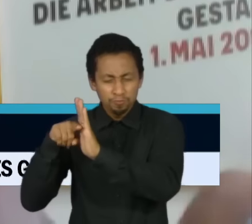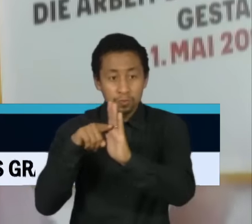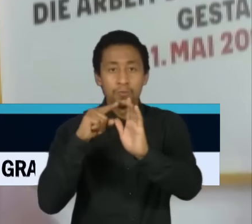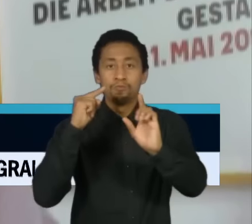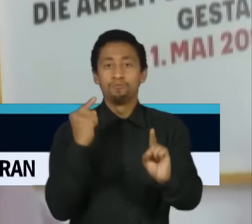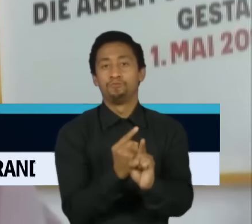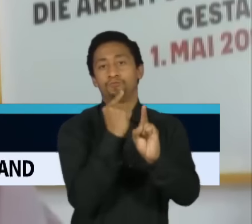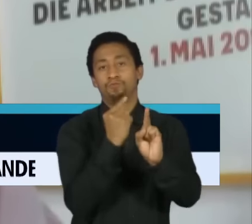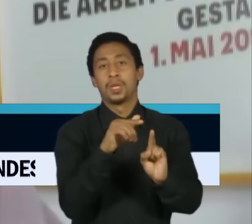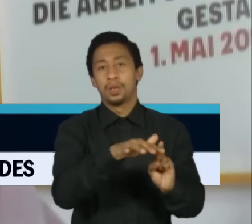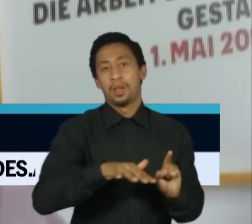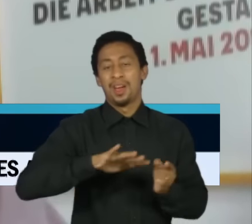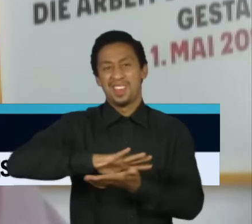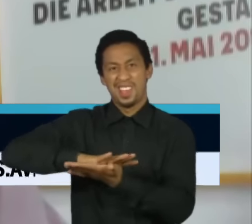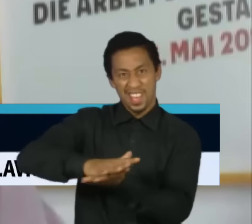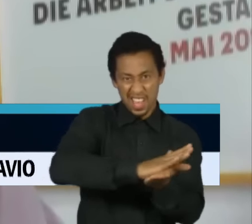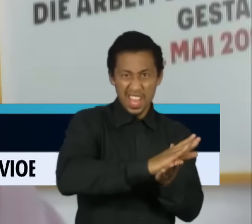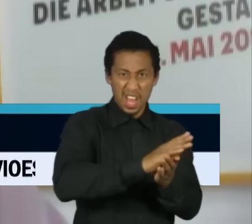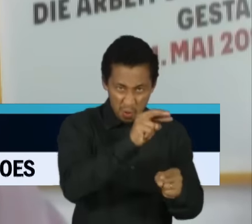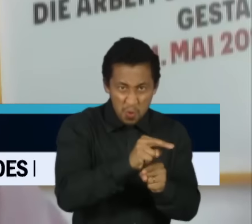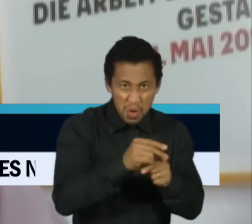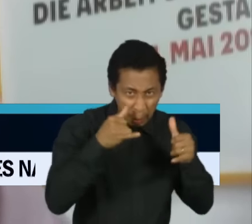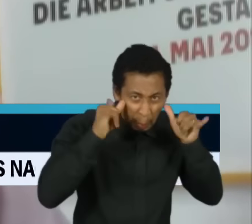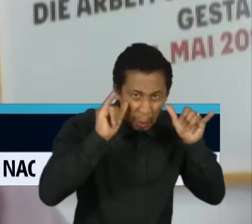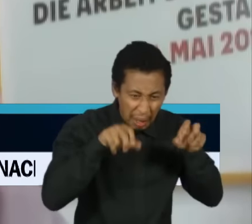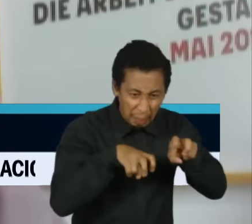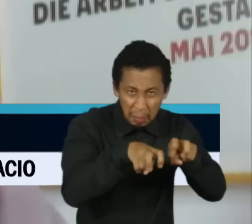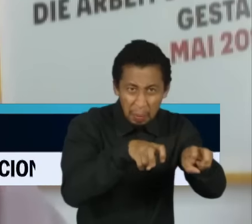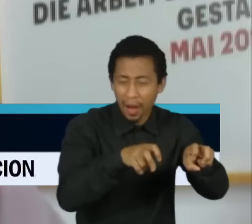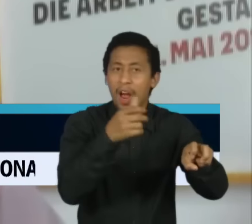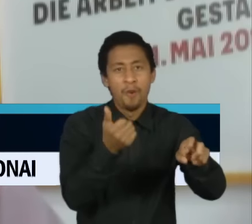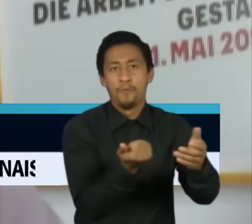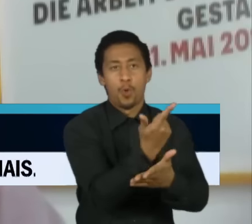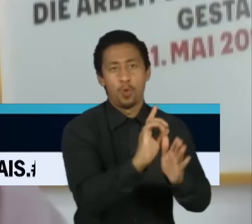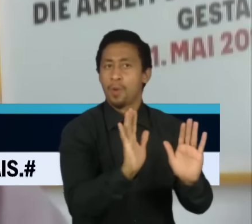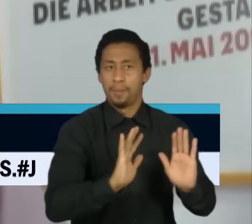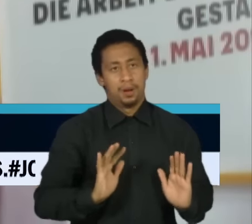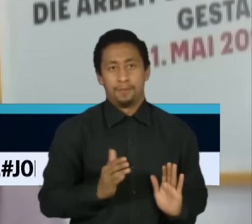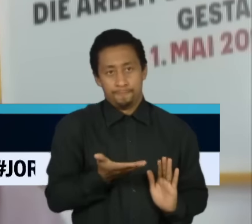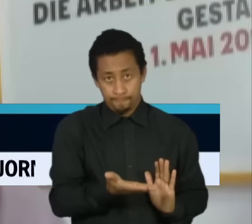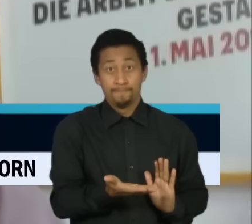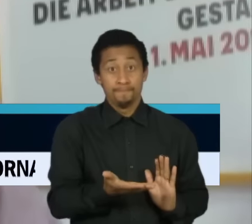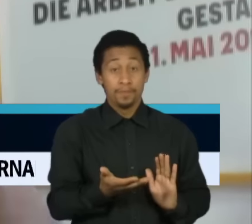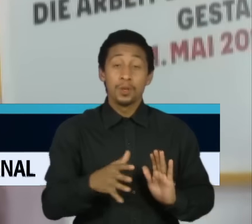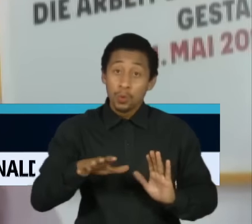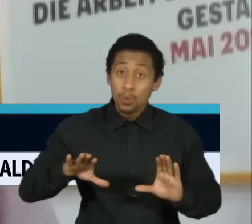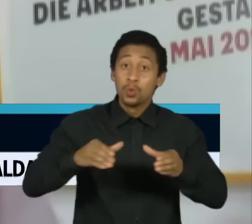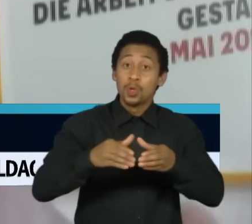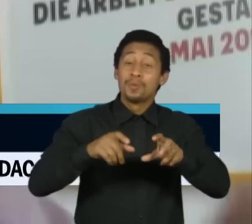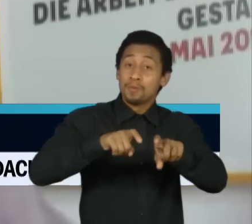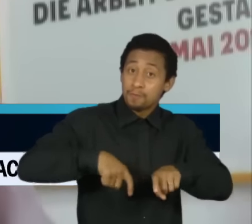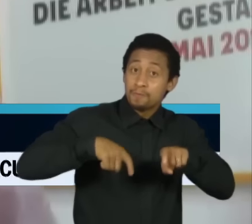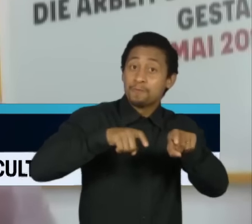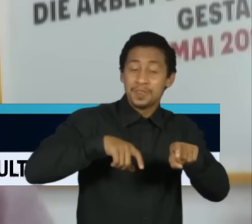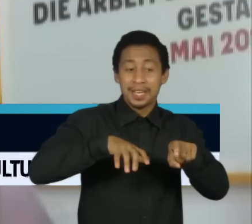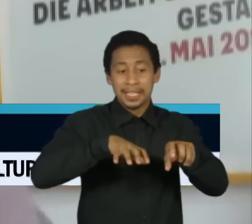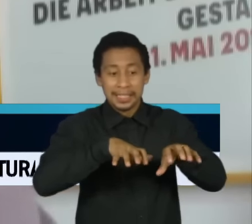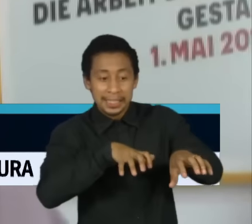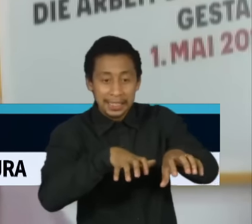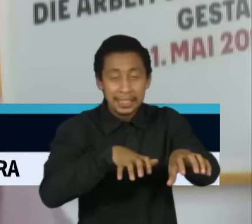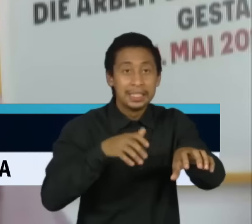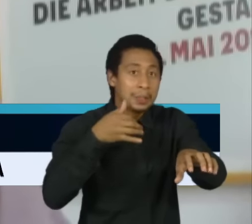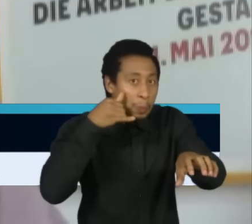sejam frigoríficos, sejam fazendeiros, né, os pecuaristas, eles não disponibilizam, né, para toda